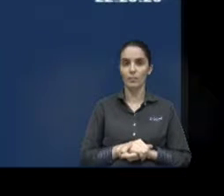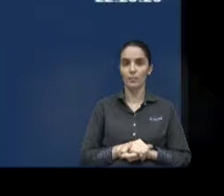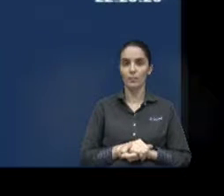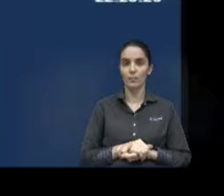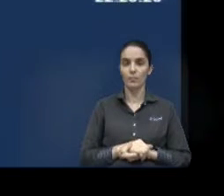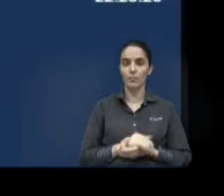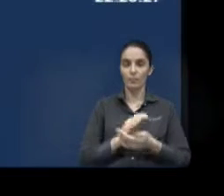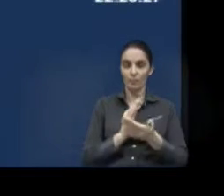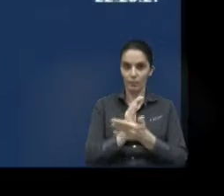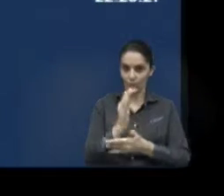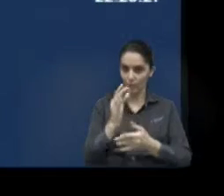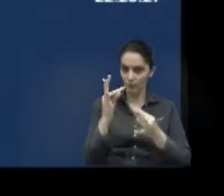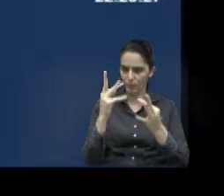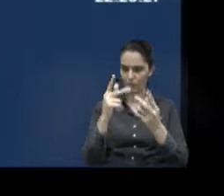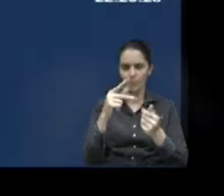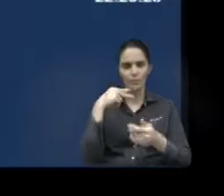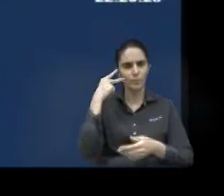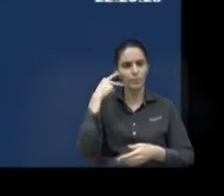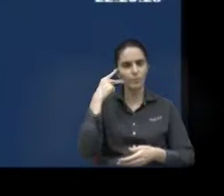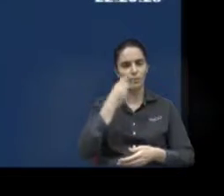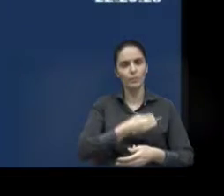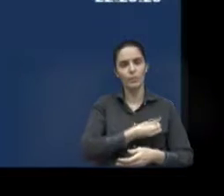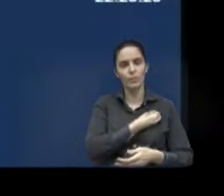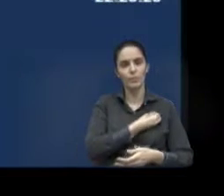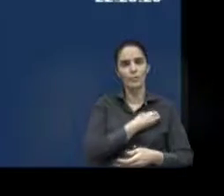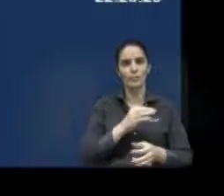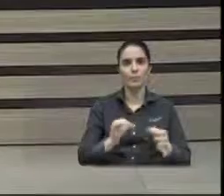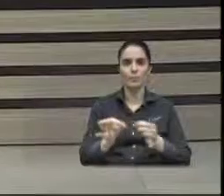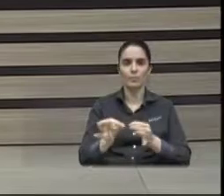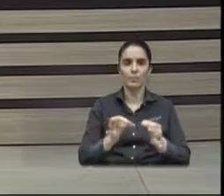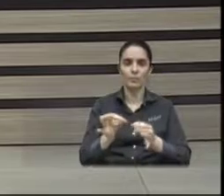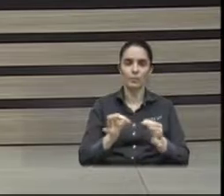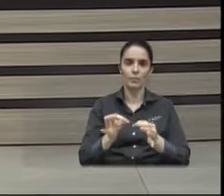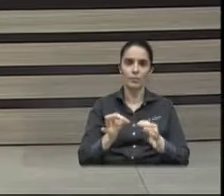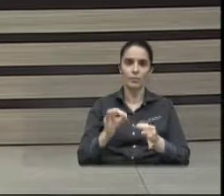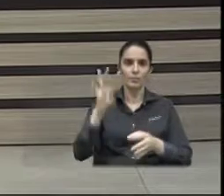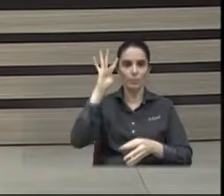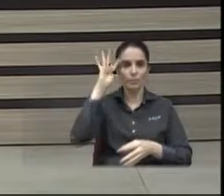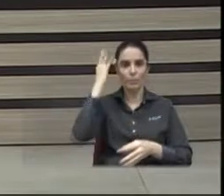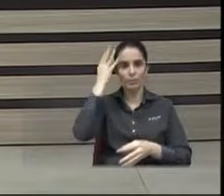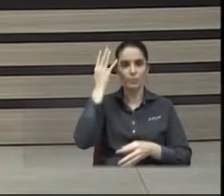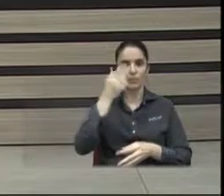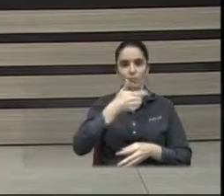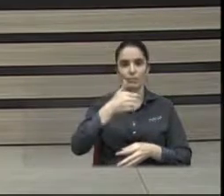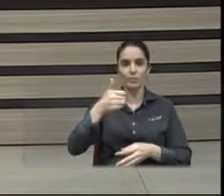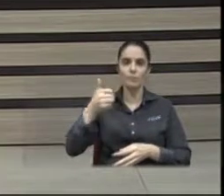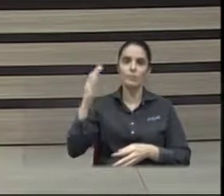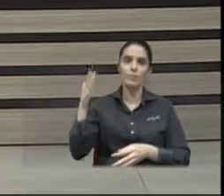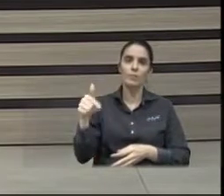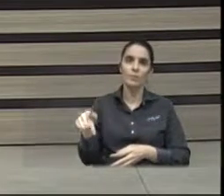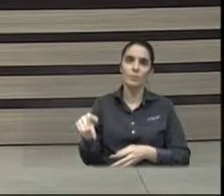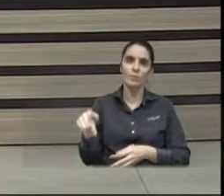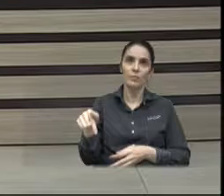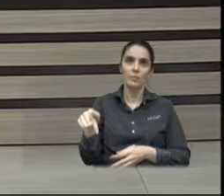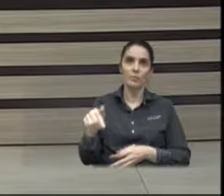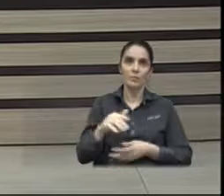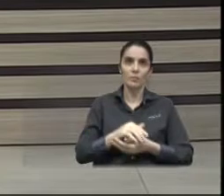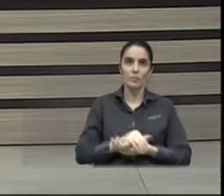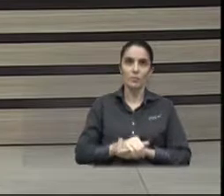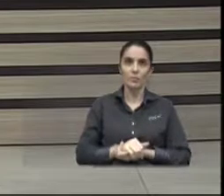Está aprovado por todos os vereadores o projeto de resolução 21/2017.